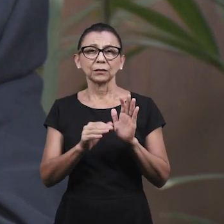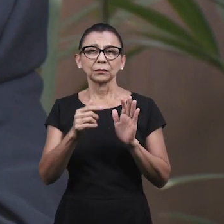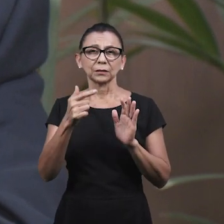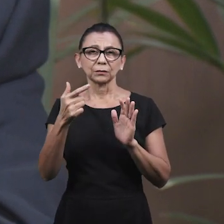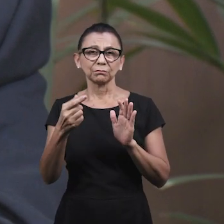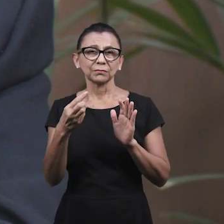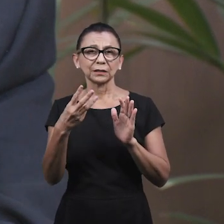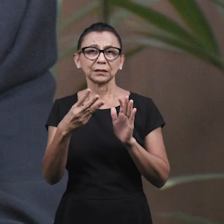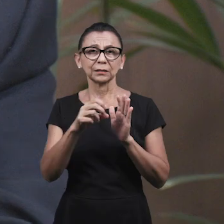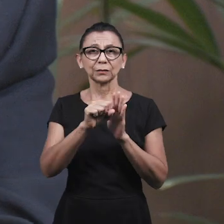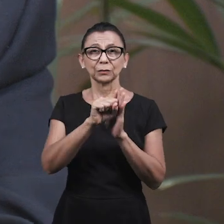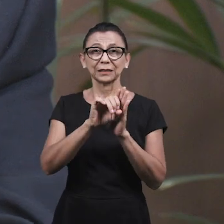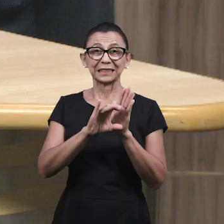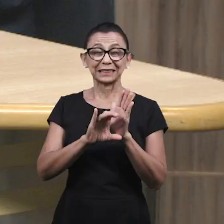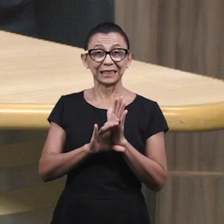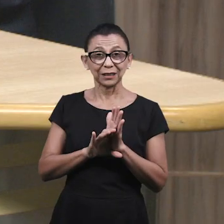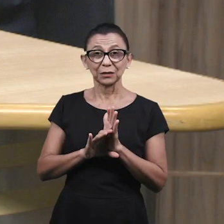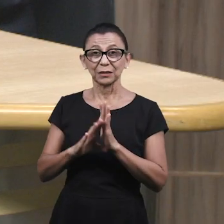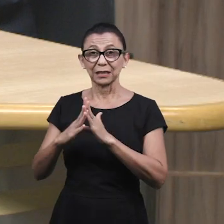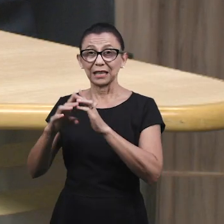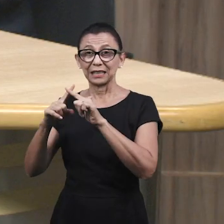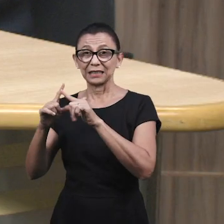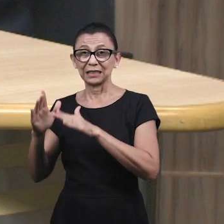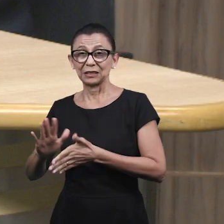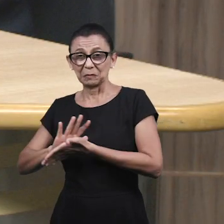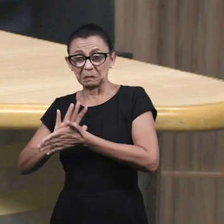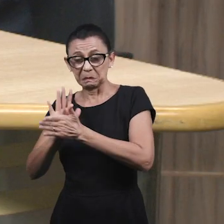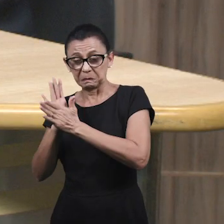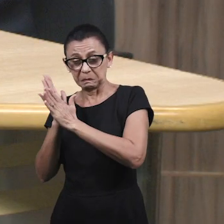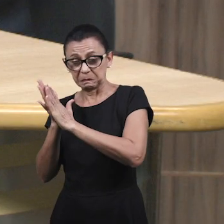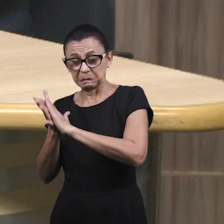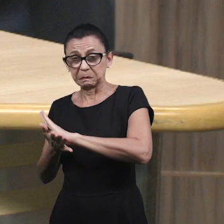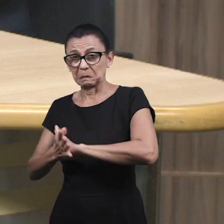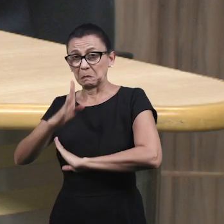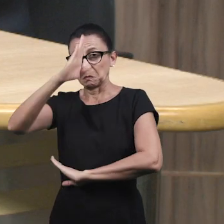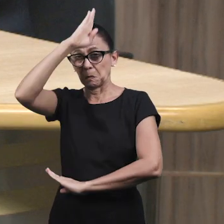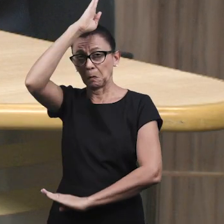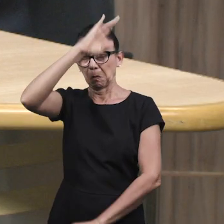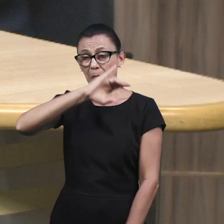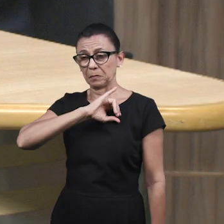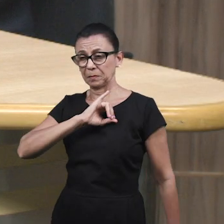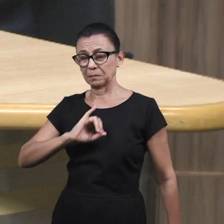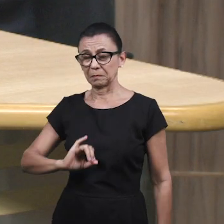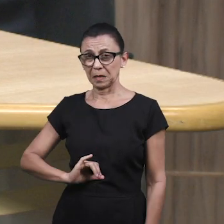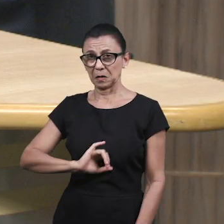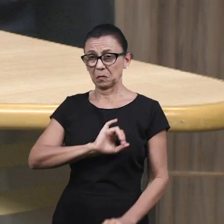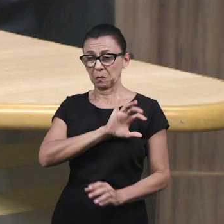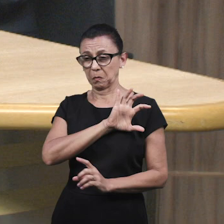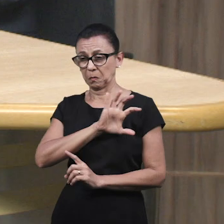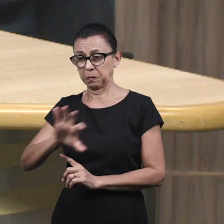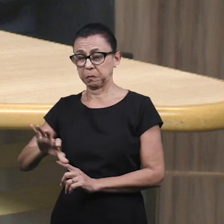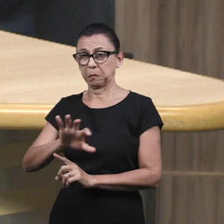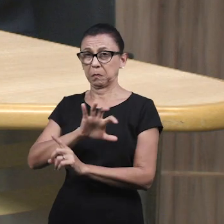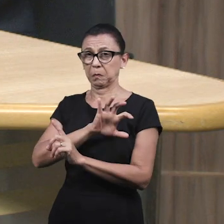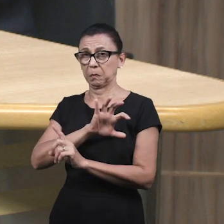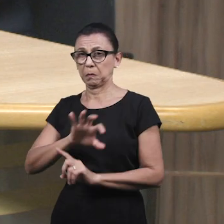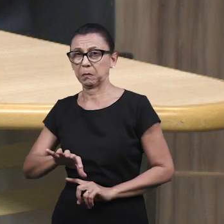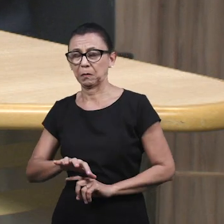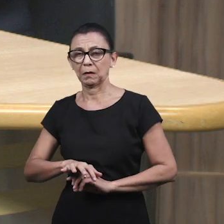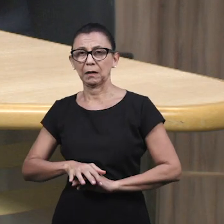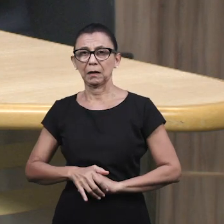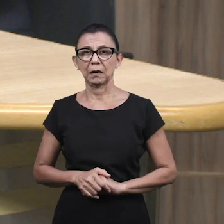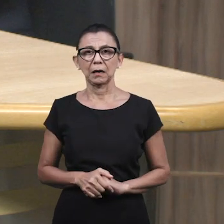Romano. Tá? Quando Constantino decreta o final da perseguição